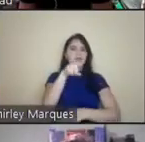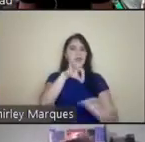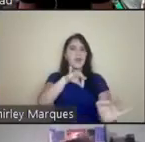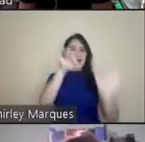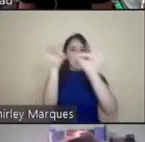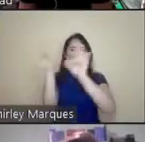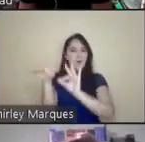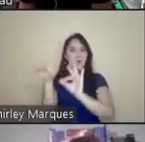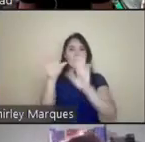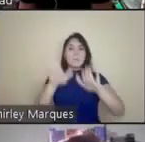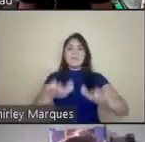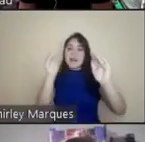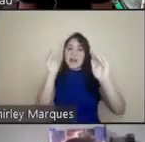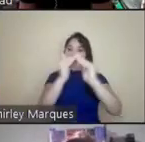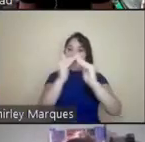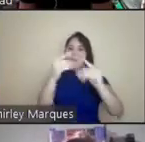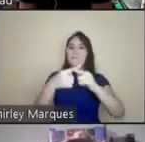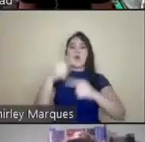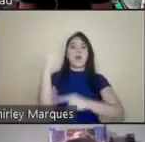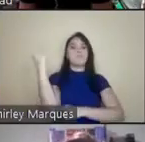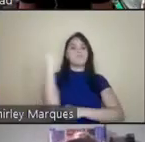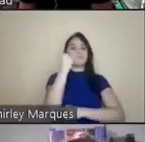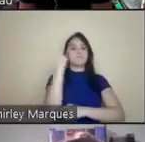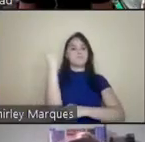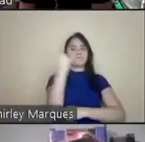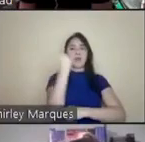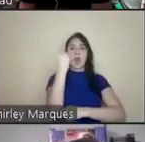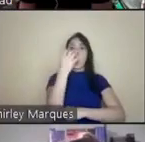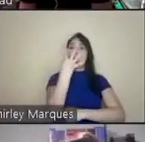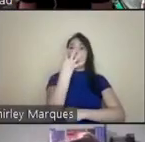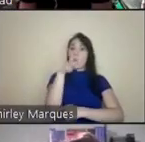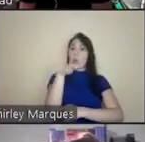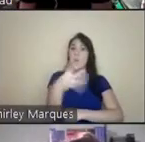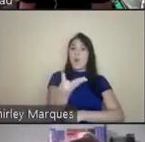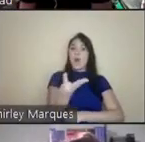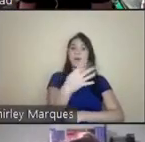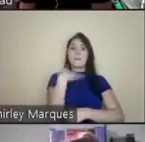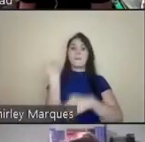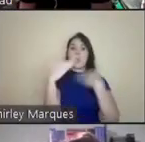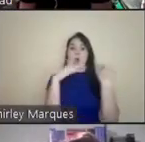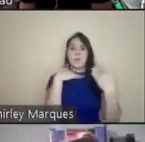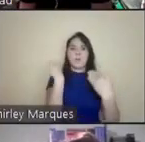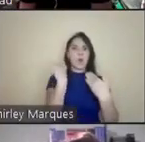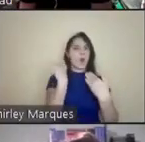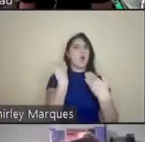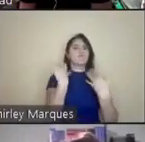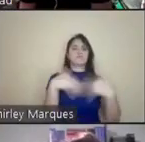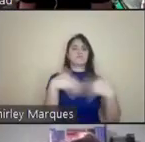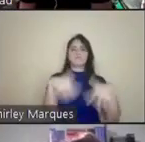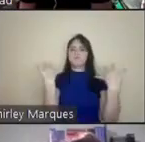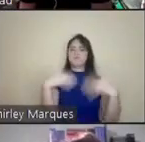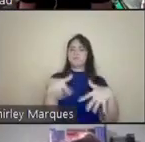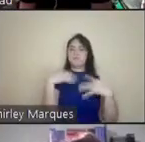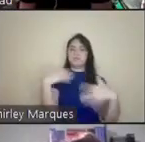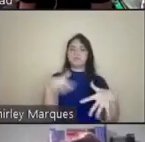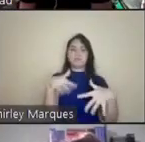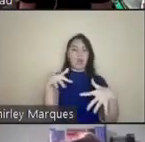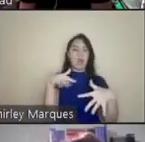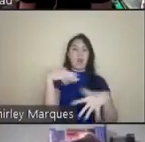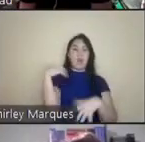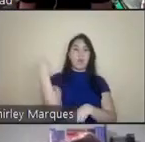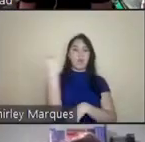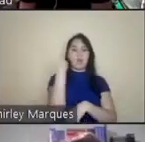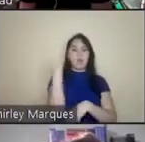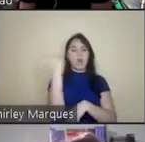em casa, que negócio está sério. 4 mil mortes por dia, 340 mil mortes. Um caos, 45. E a